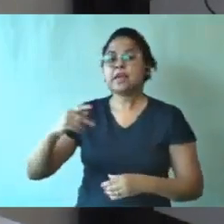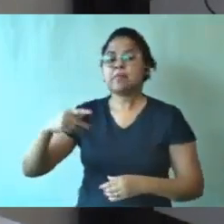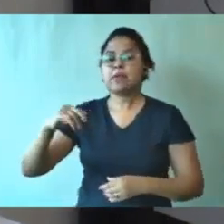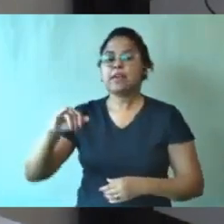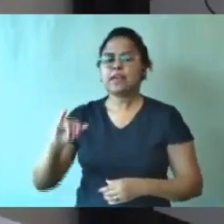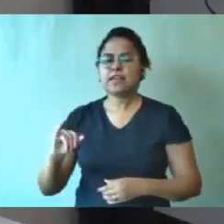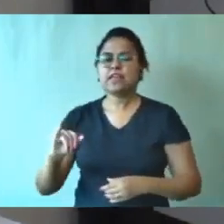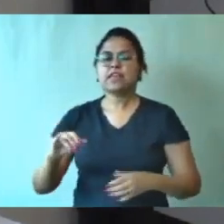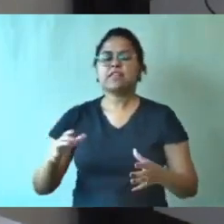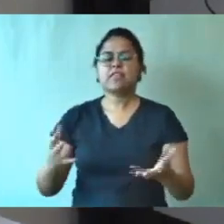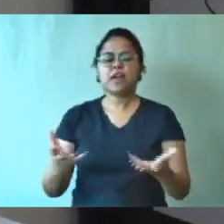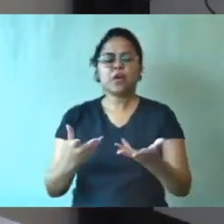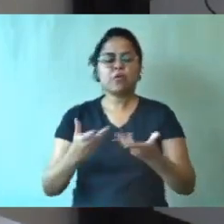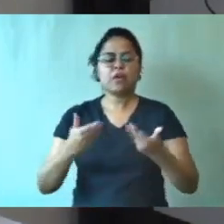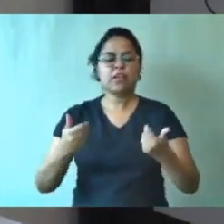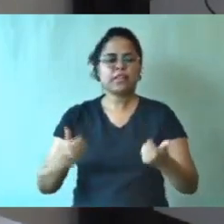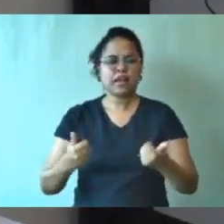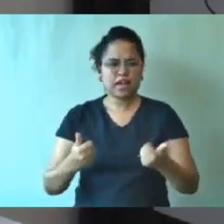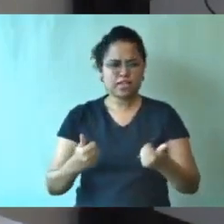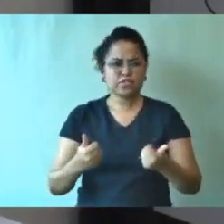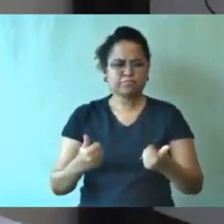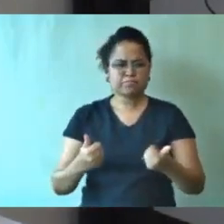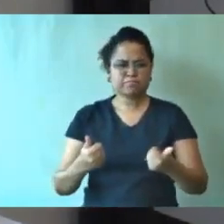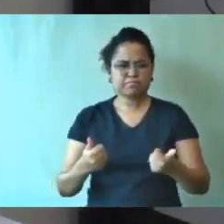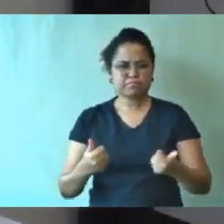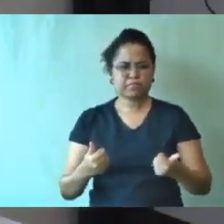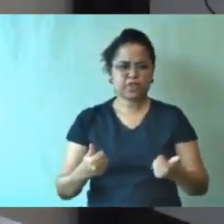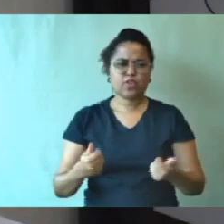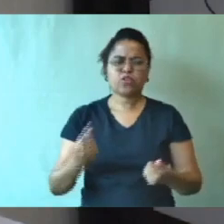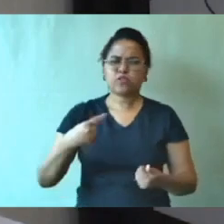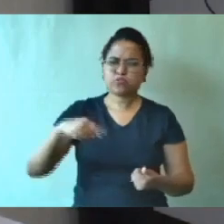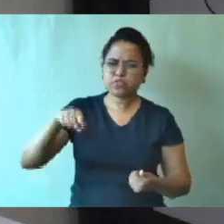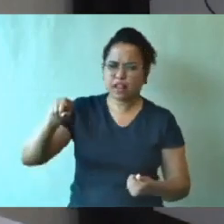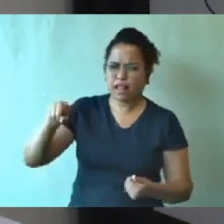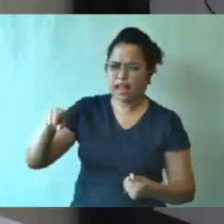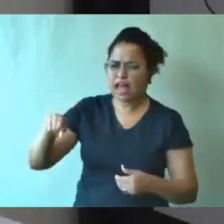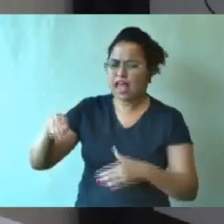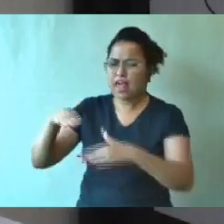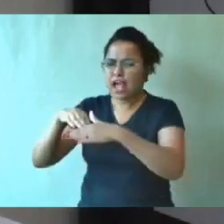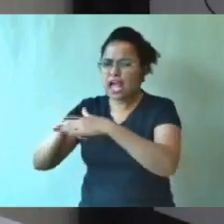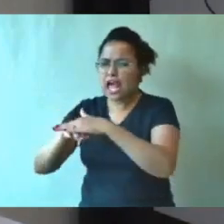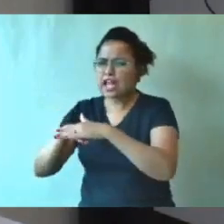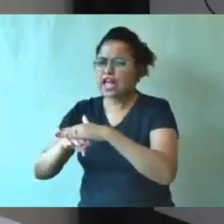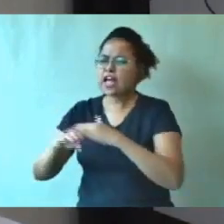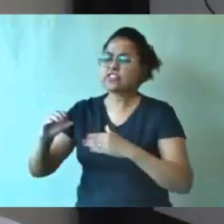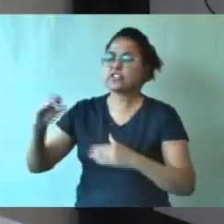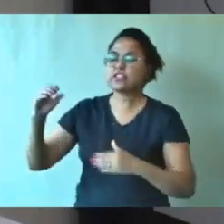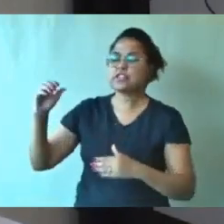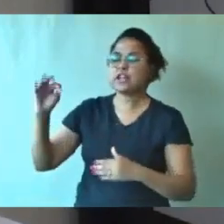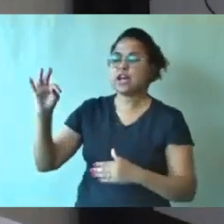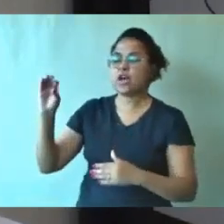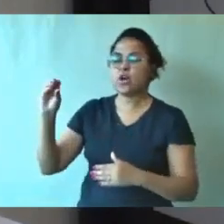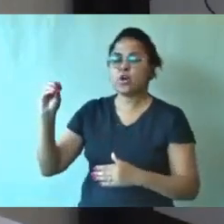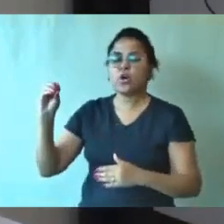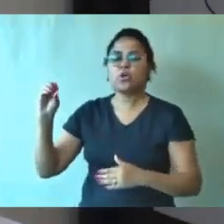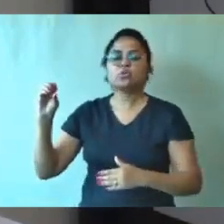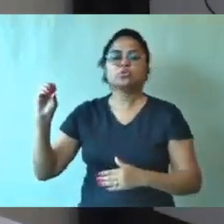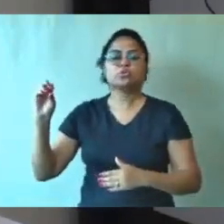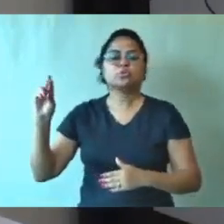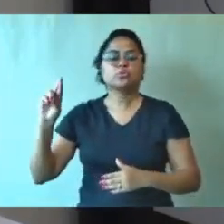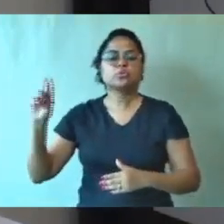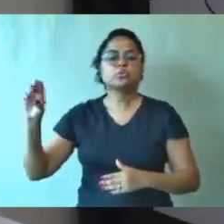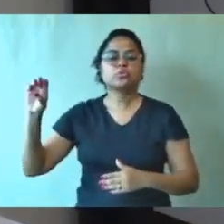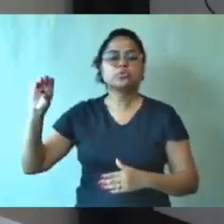qualidade. Ou seja, a gente foi lá no, na garagem da Torres, que agora é da BH Leste SA, e